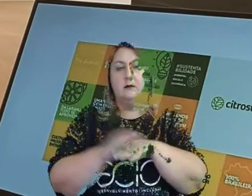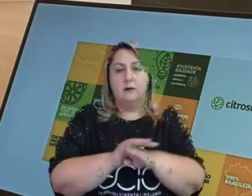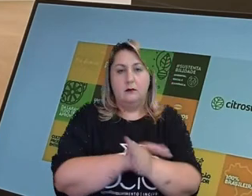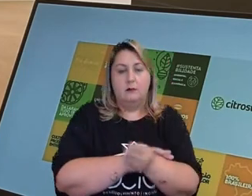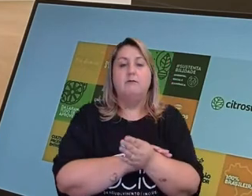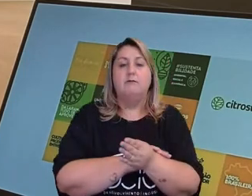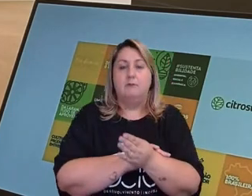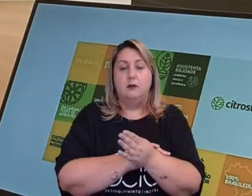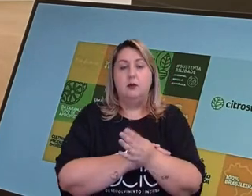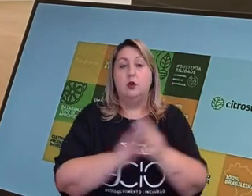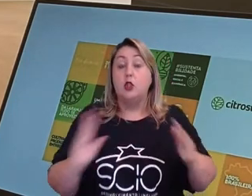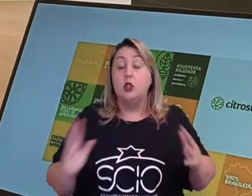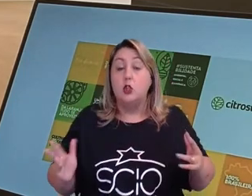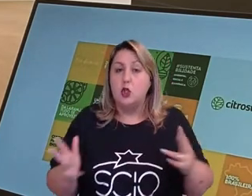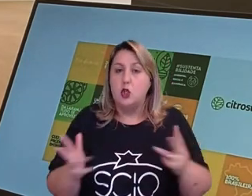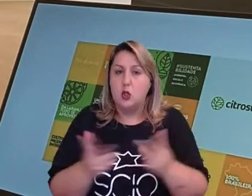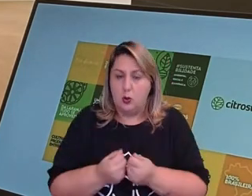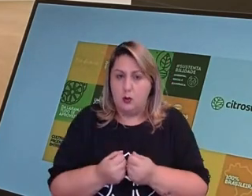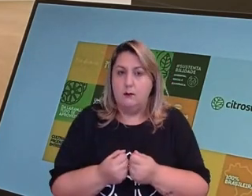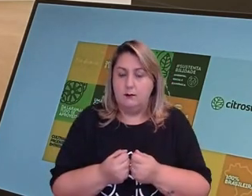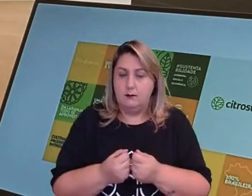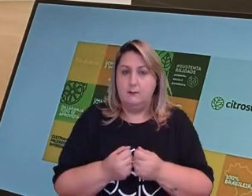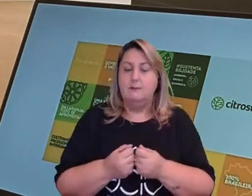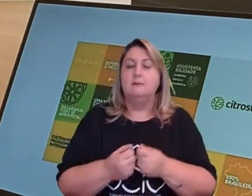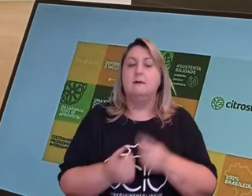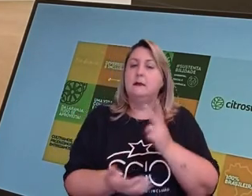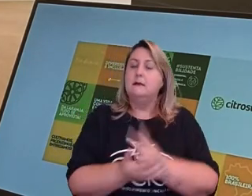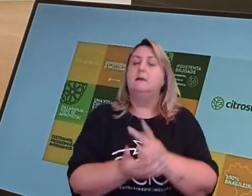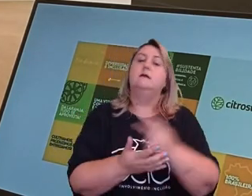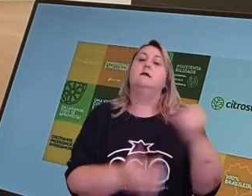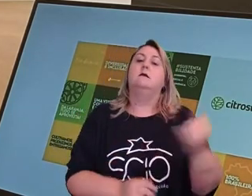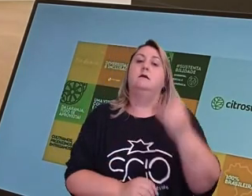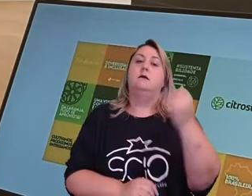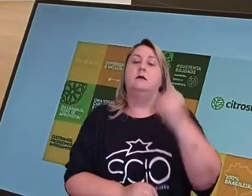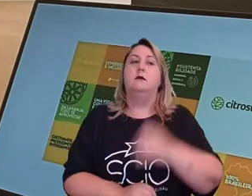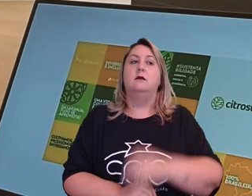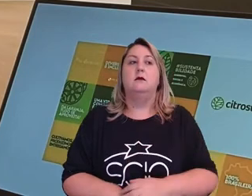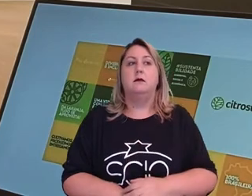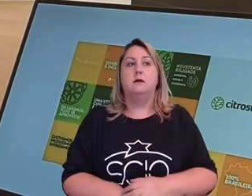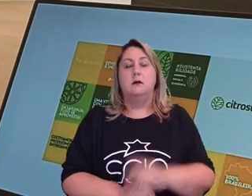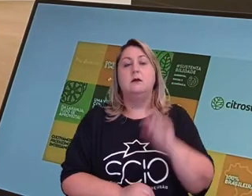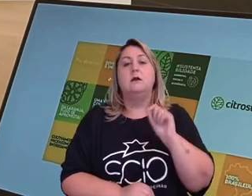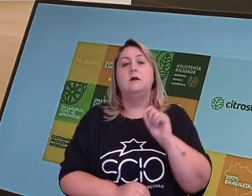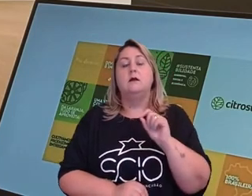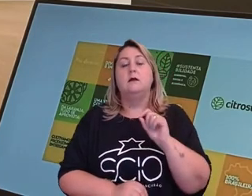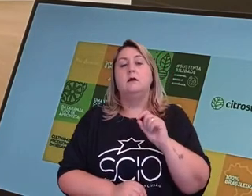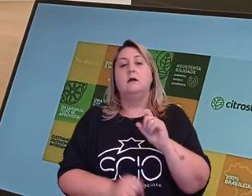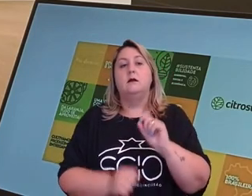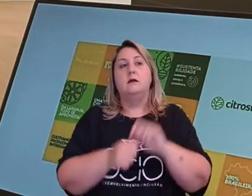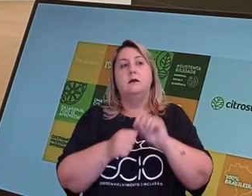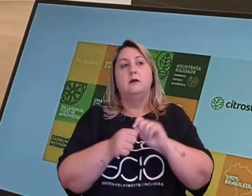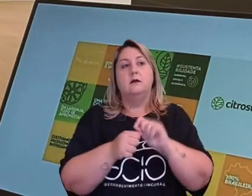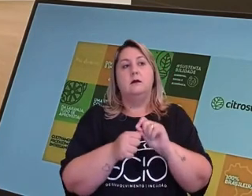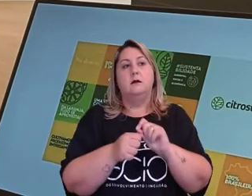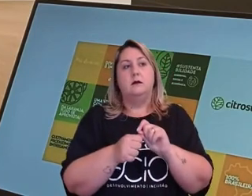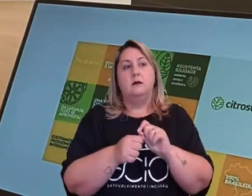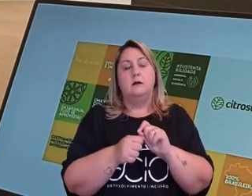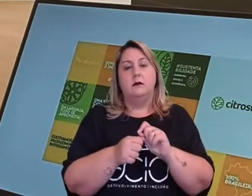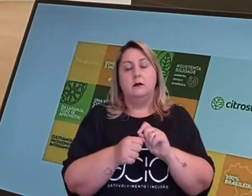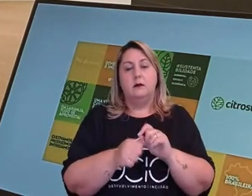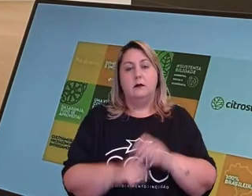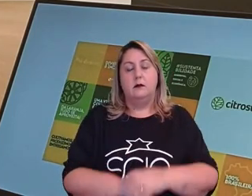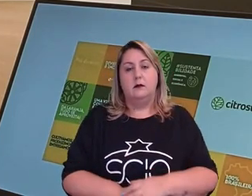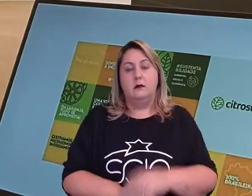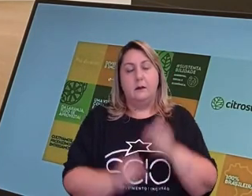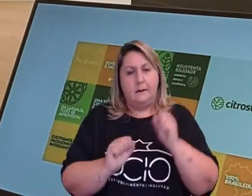bem de todos é sempre uma grande transformação e é o que faz a gente olhar para frente e ter certeza que a gente está no caminho certo